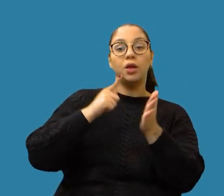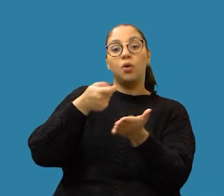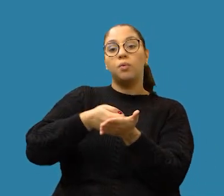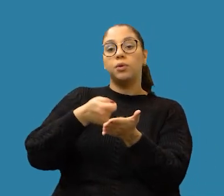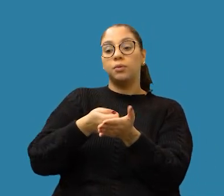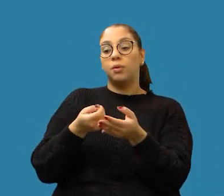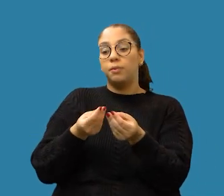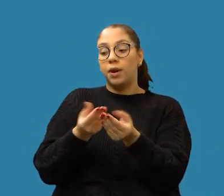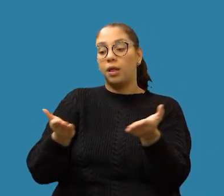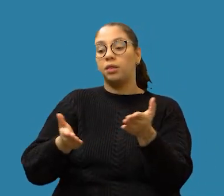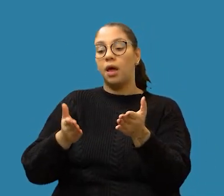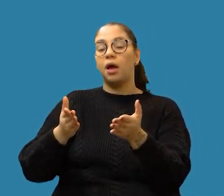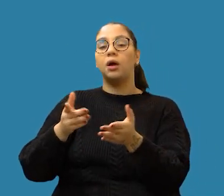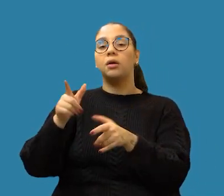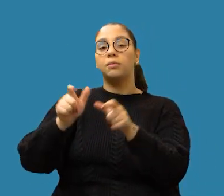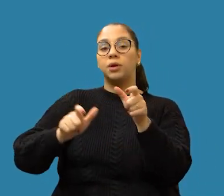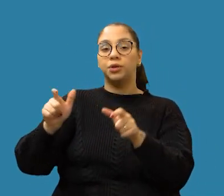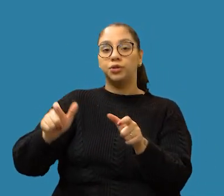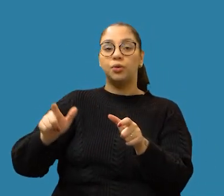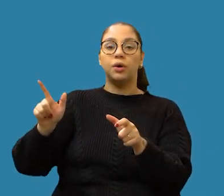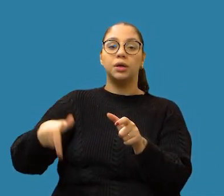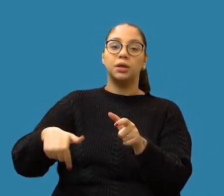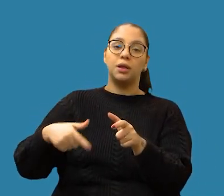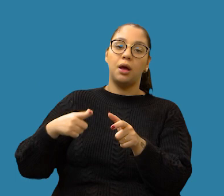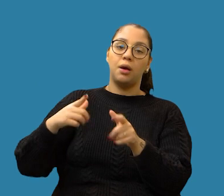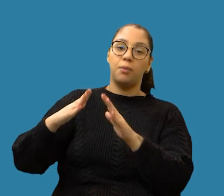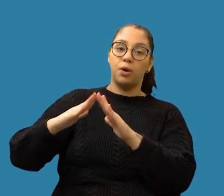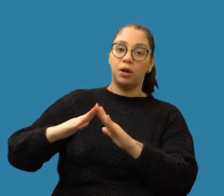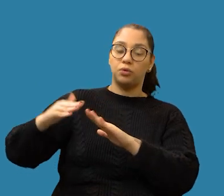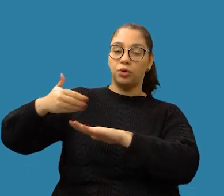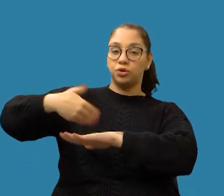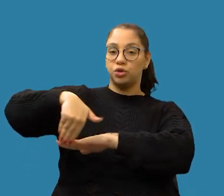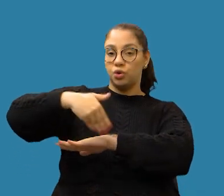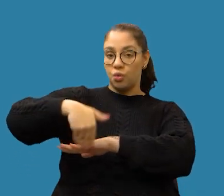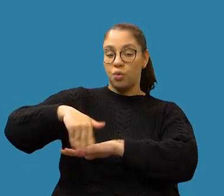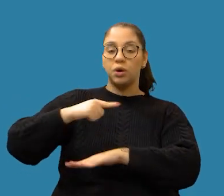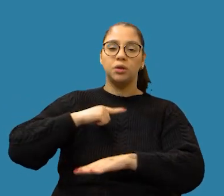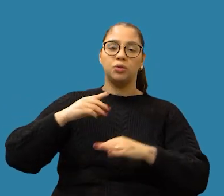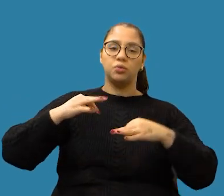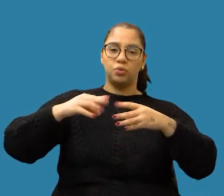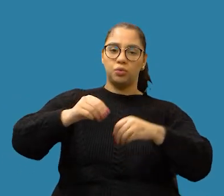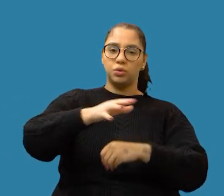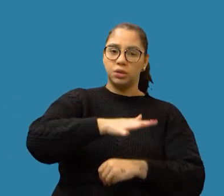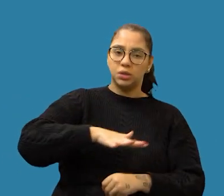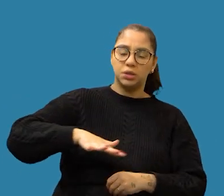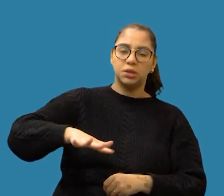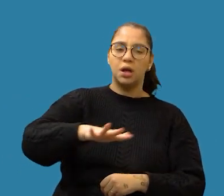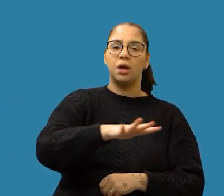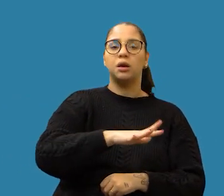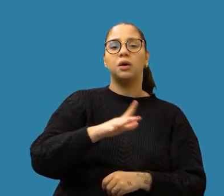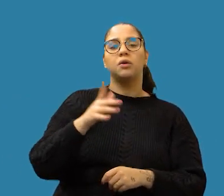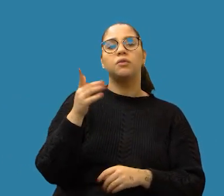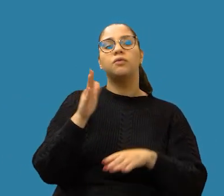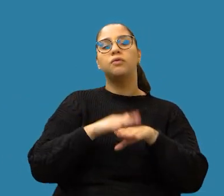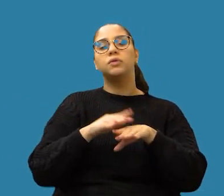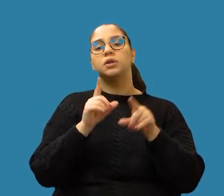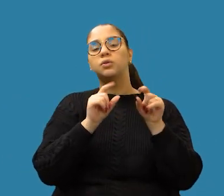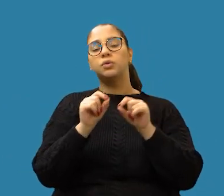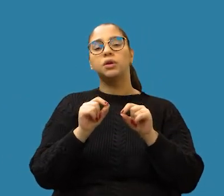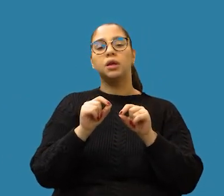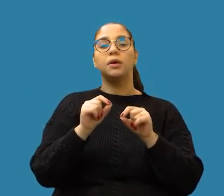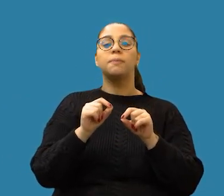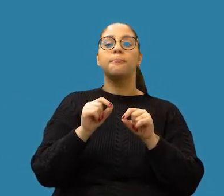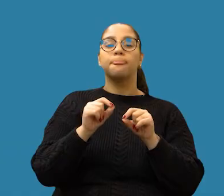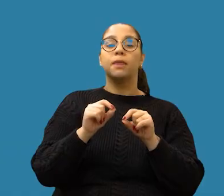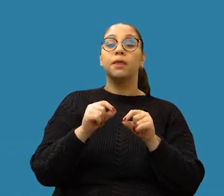uma obrigação de dar um emprego para o morador em situação de rua. Fazendo isso, a gente conclui aí todas as áreas, fazendo com que o